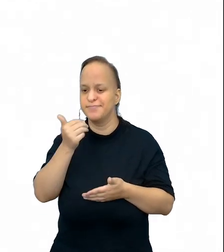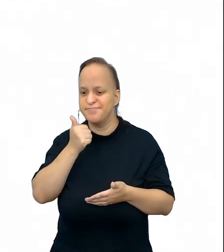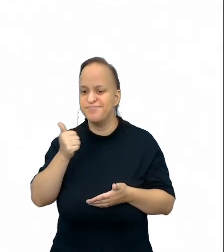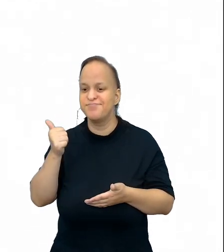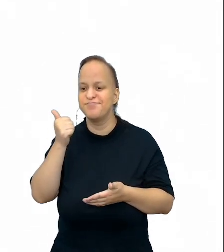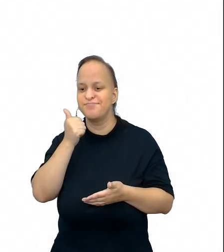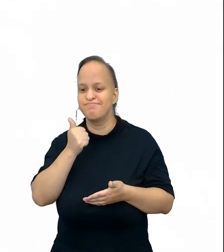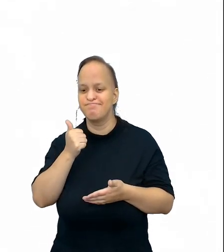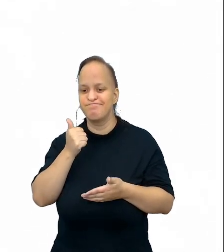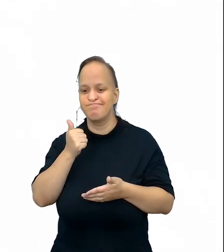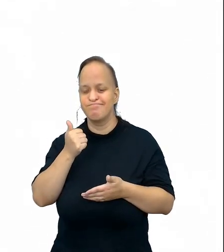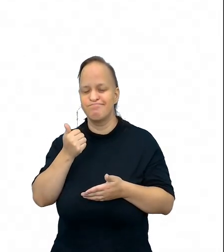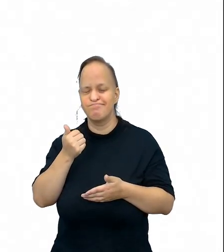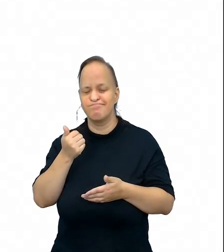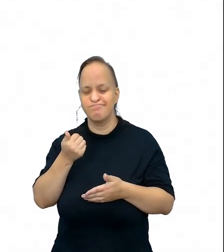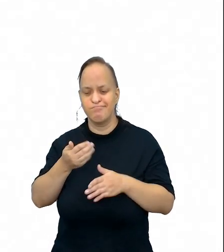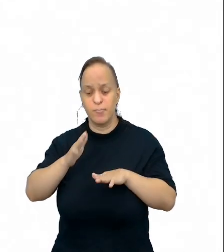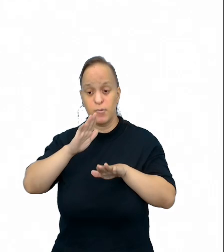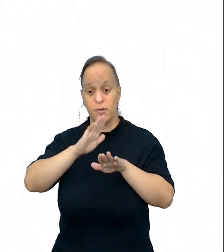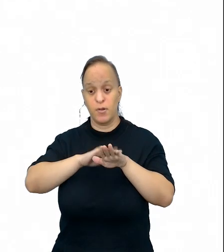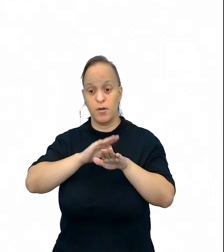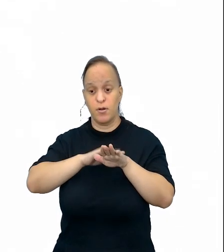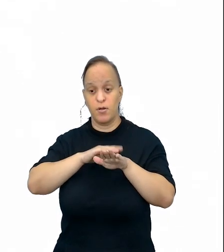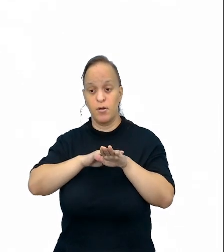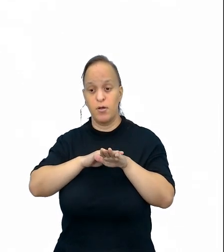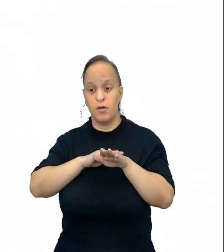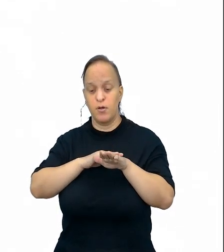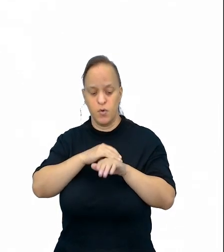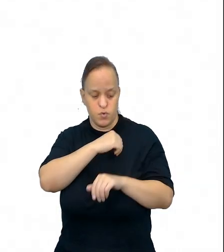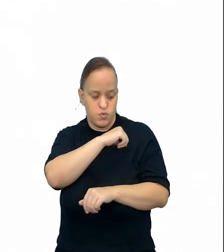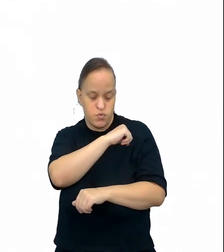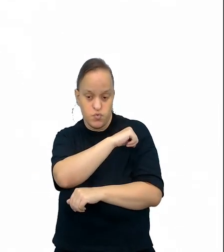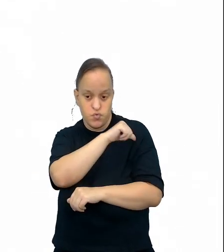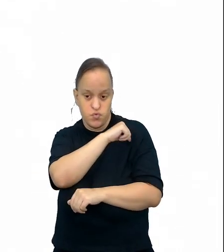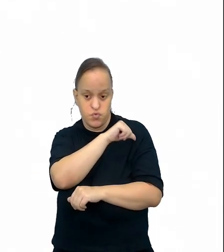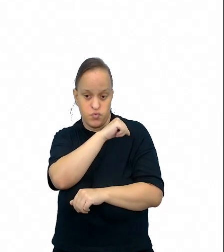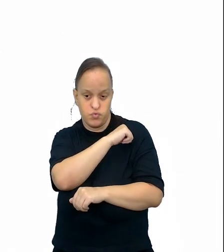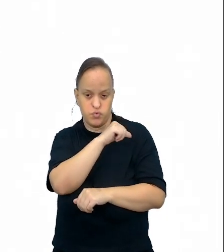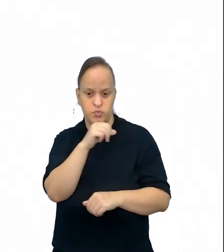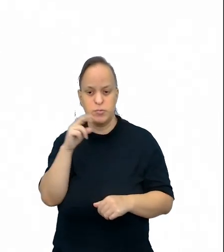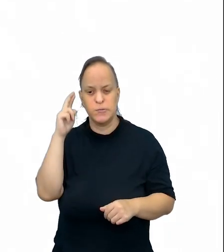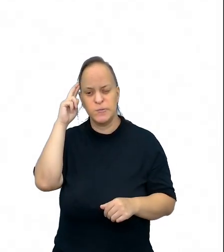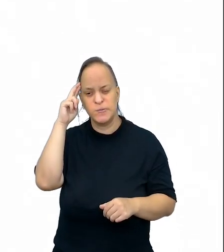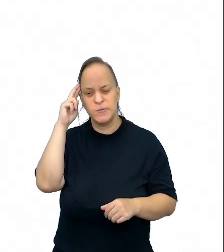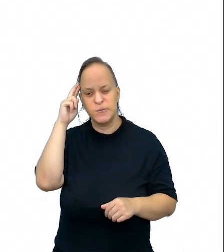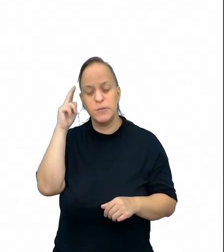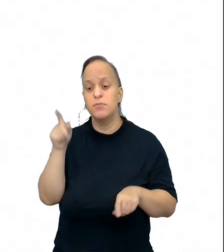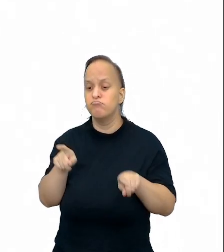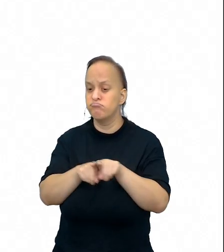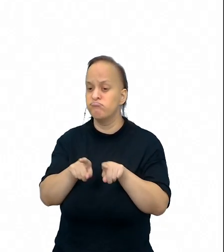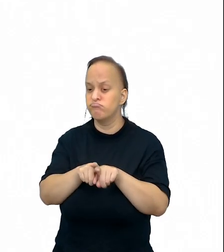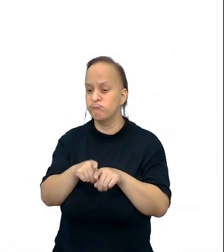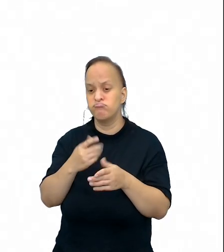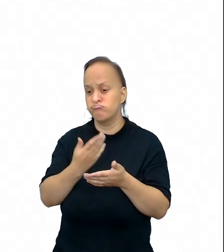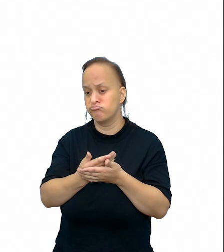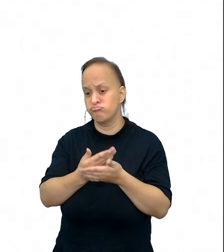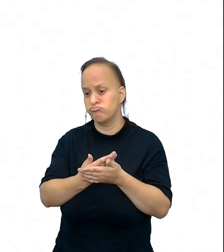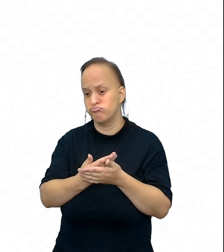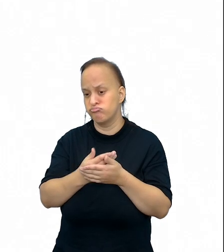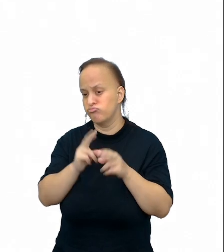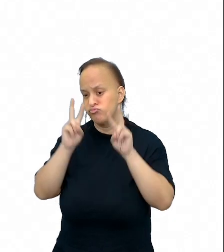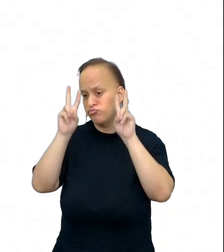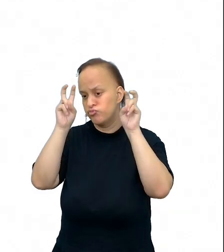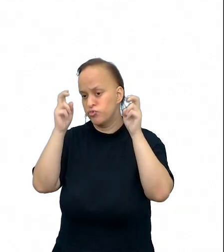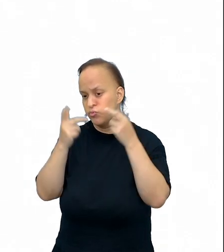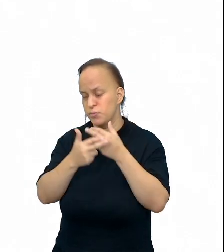a escrita e sobre os outros elementos também, os outros eixos, mas aqui no caso sobre a oralidade. Então, sintetizando essa aula,